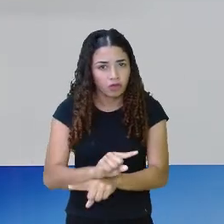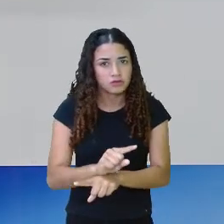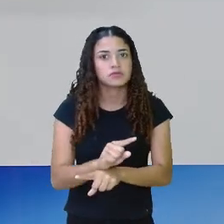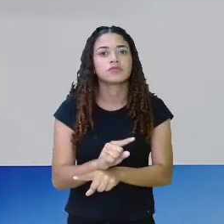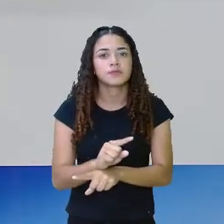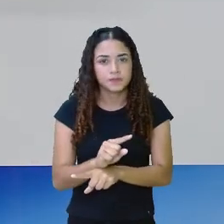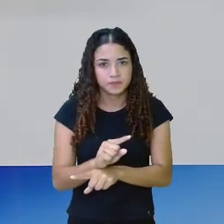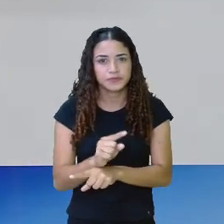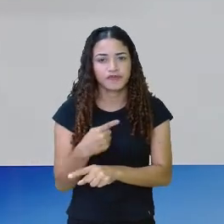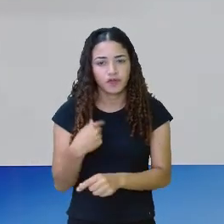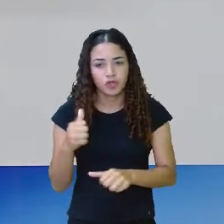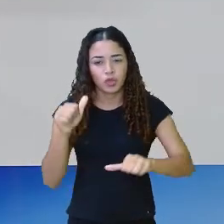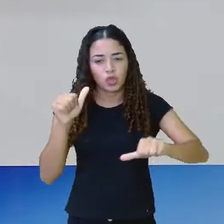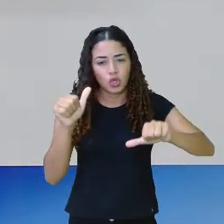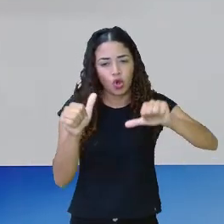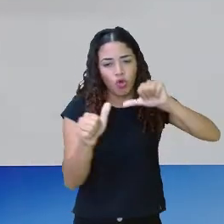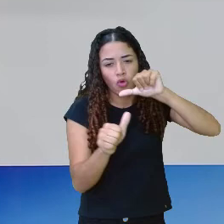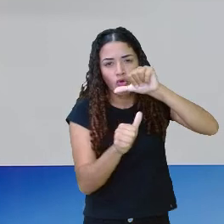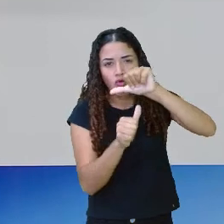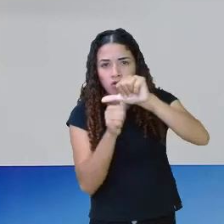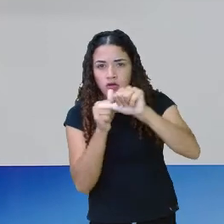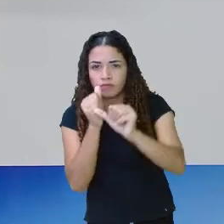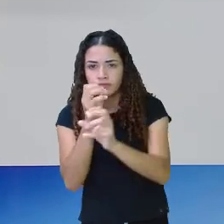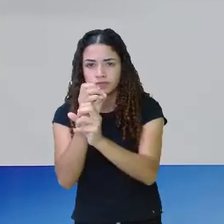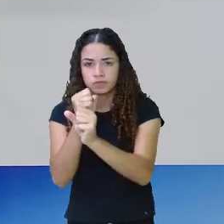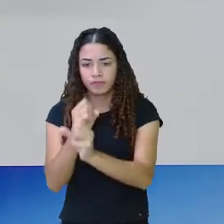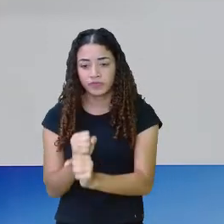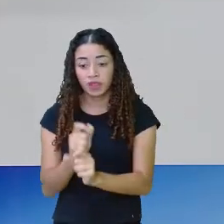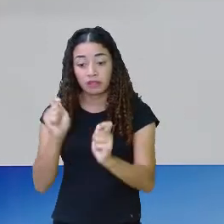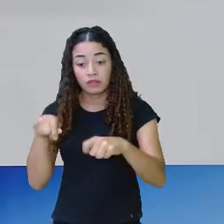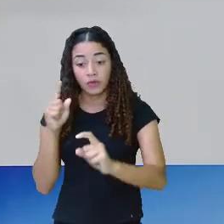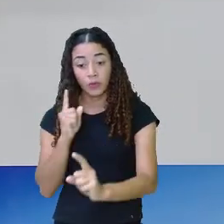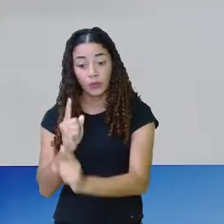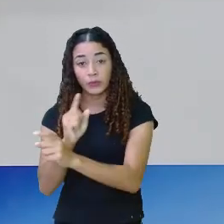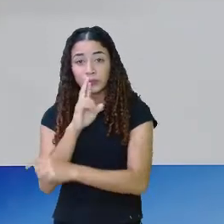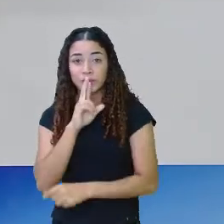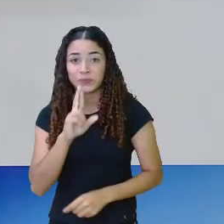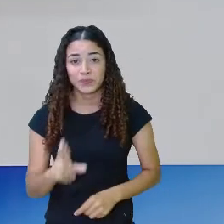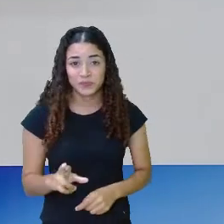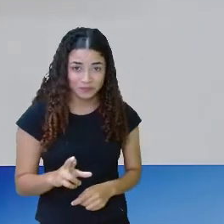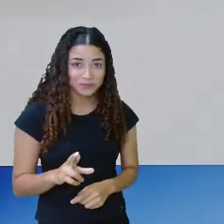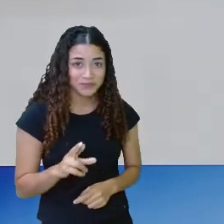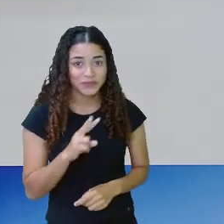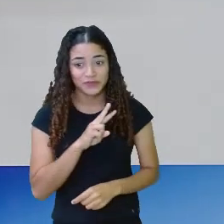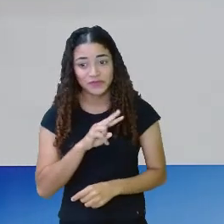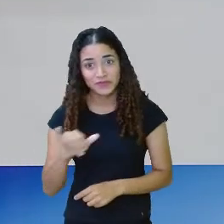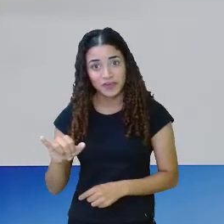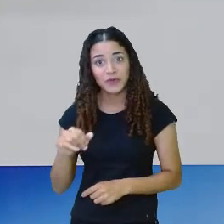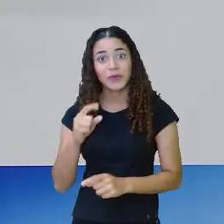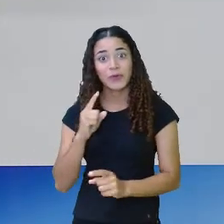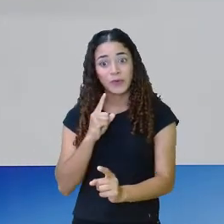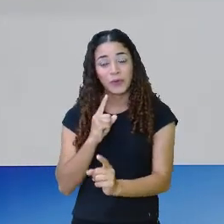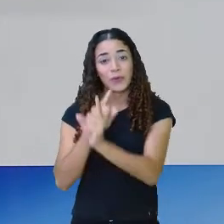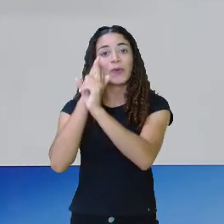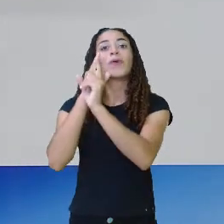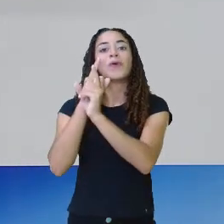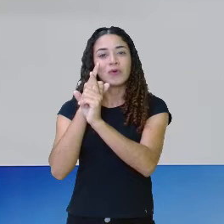vai trocar a operação para encontrar os resultados. A gente vai encontrar o